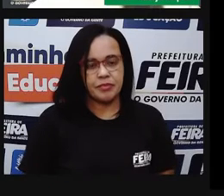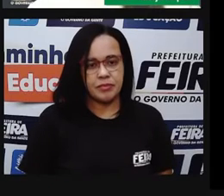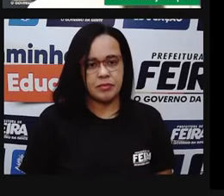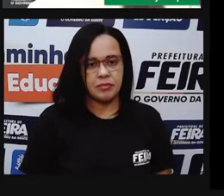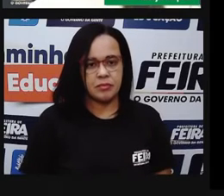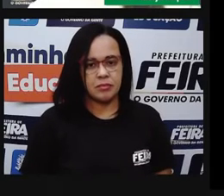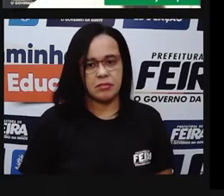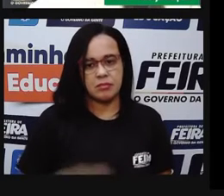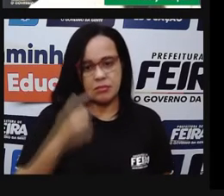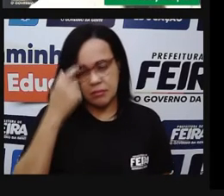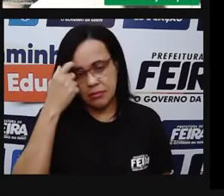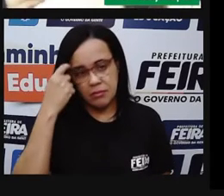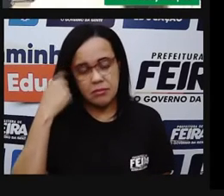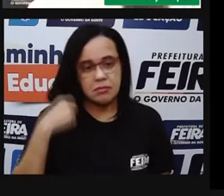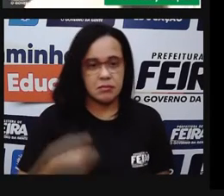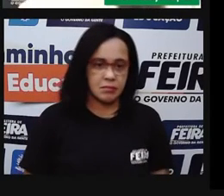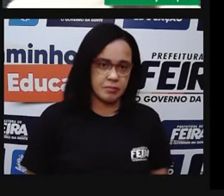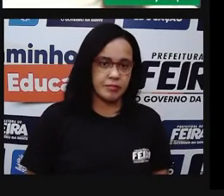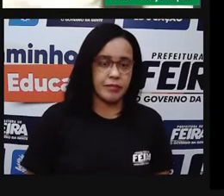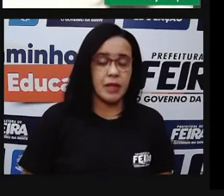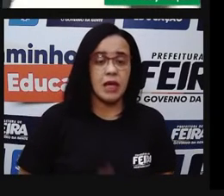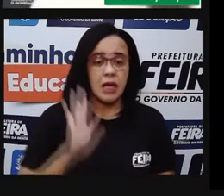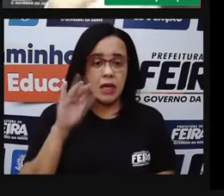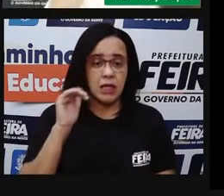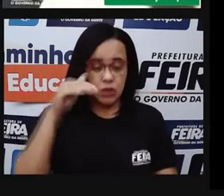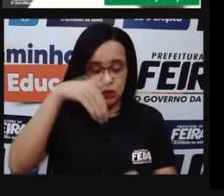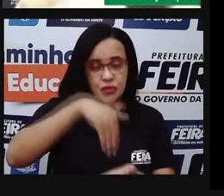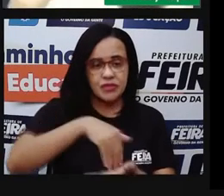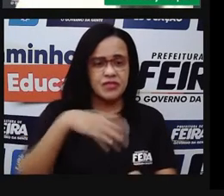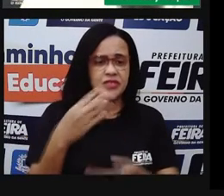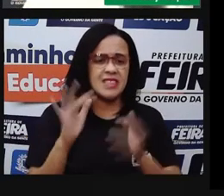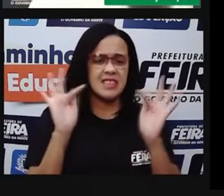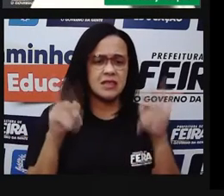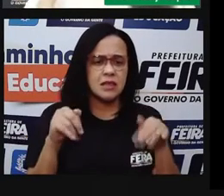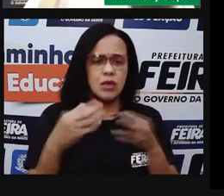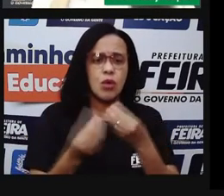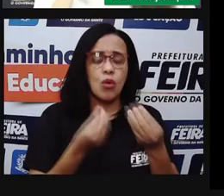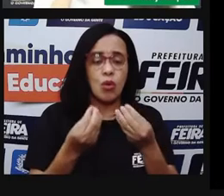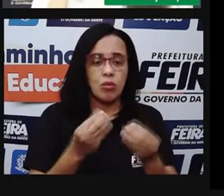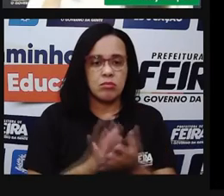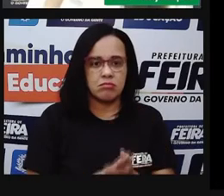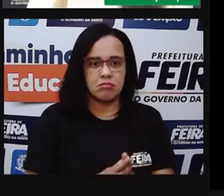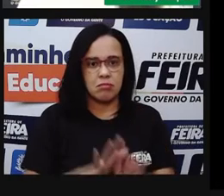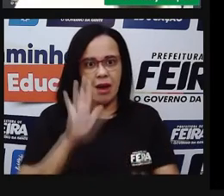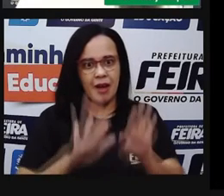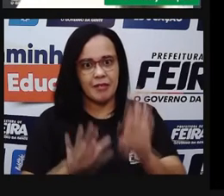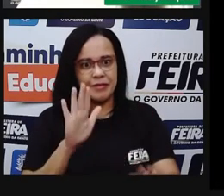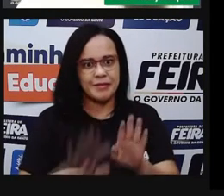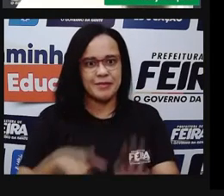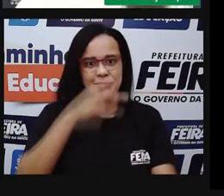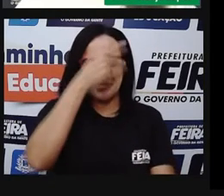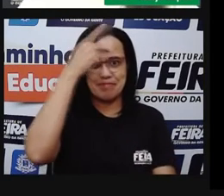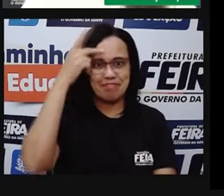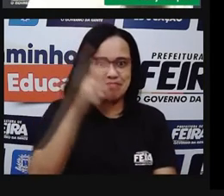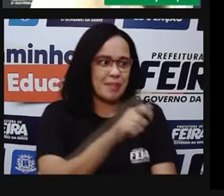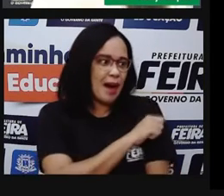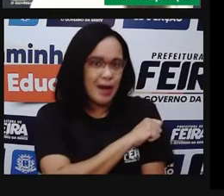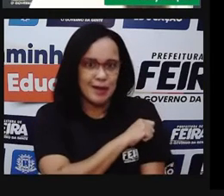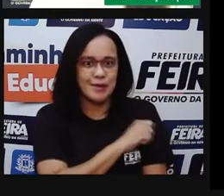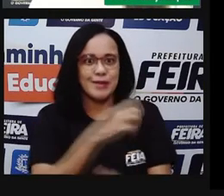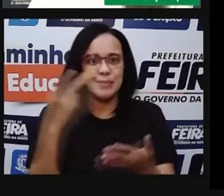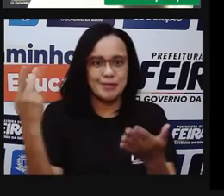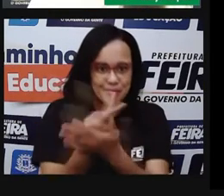fessor. Gente, no final, observem, muita gente erra, muitos estudantes. E eu